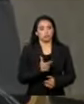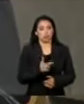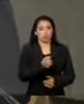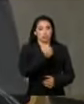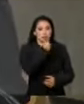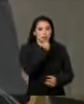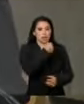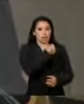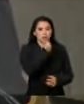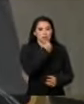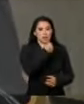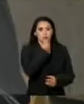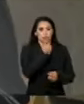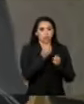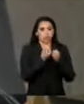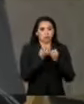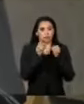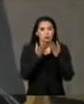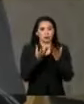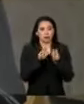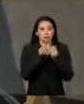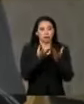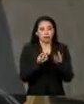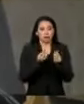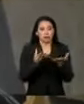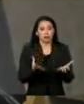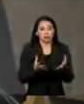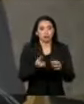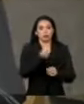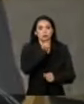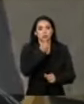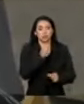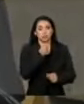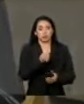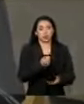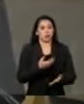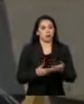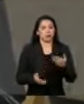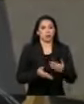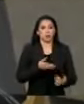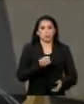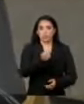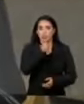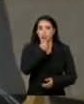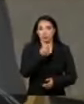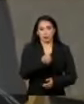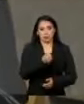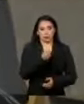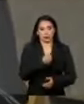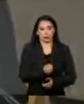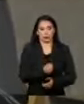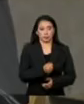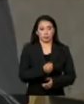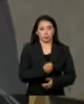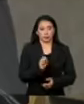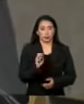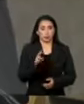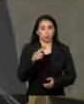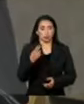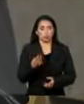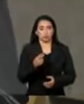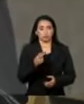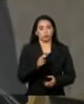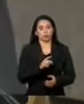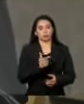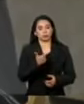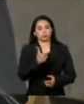ou declaração a qualquer meio de comunicação, seja a imprensa ou outro veículo